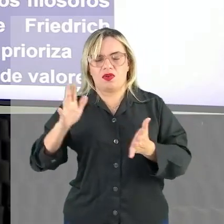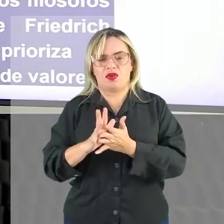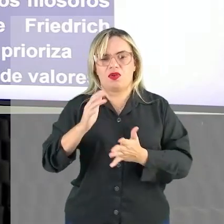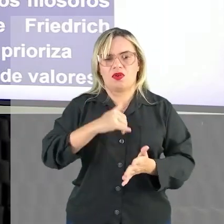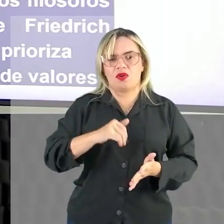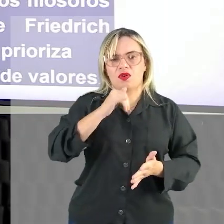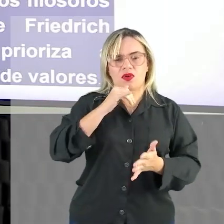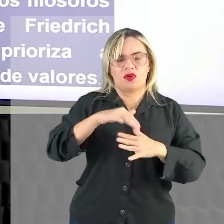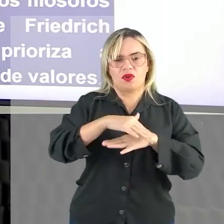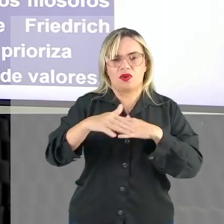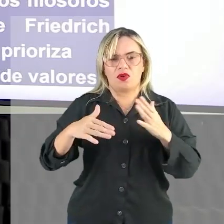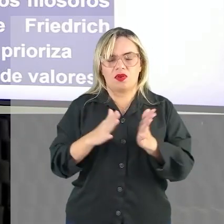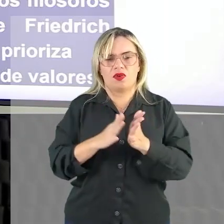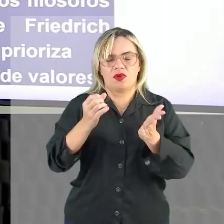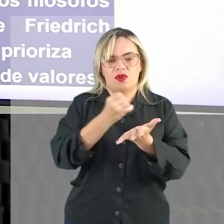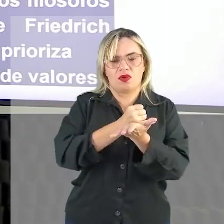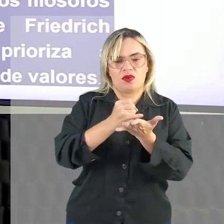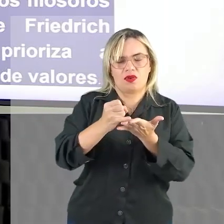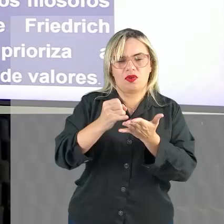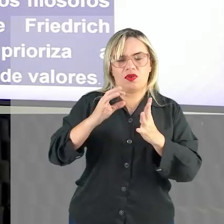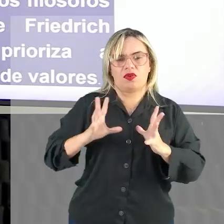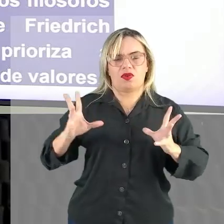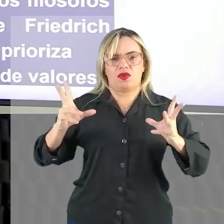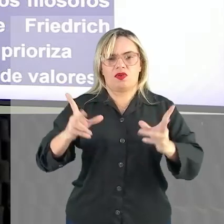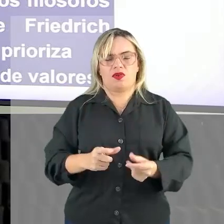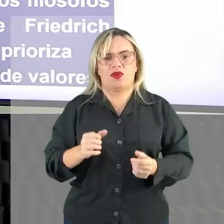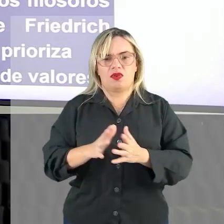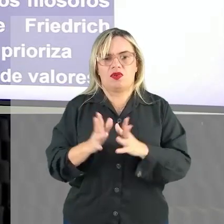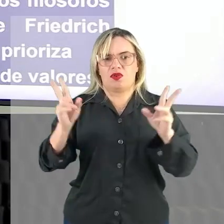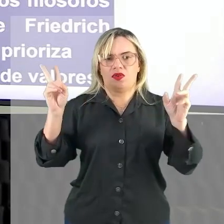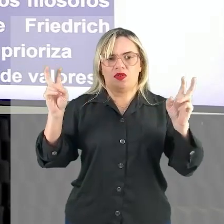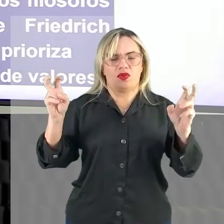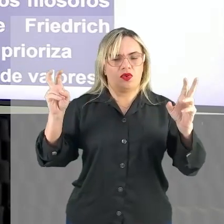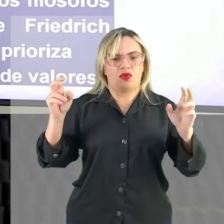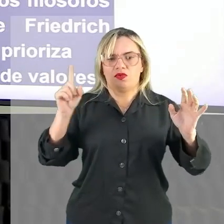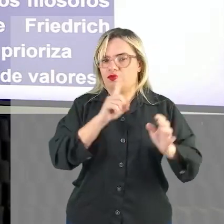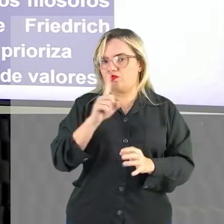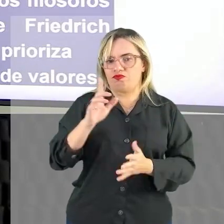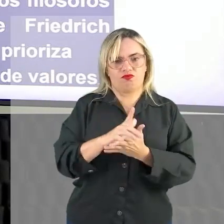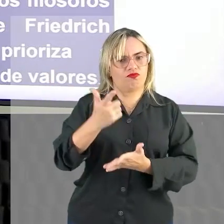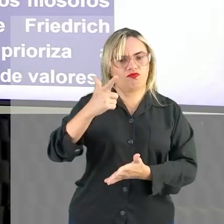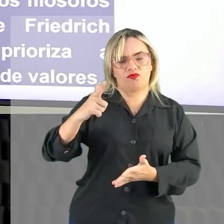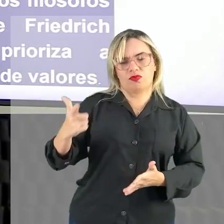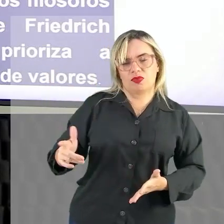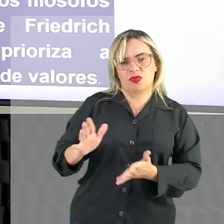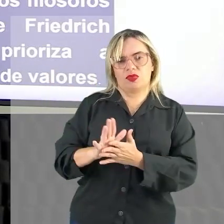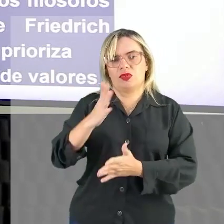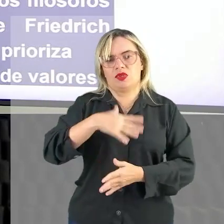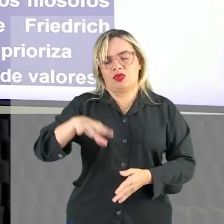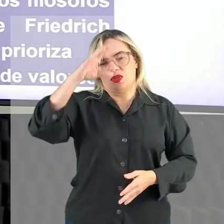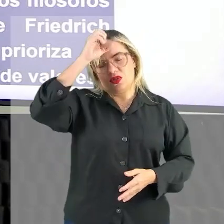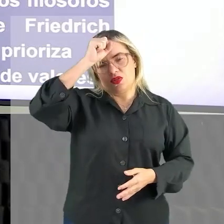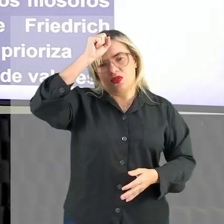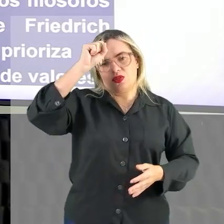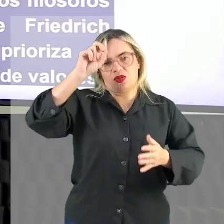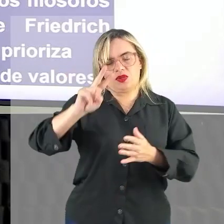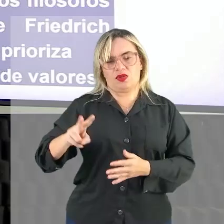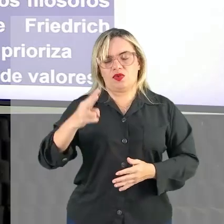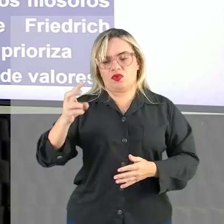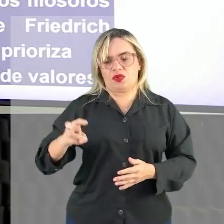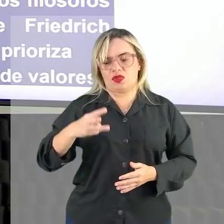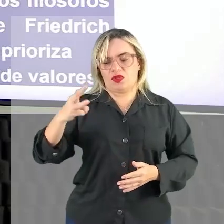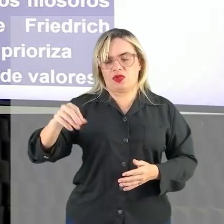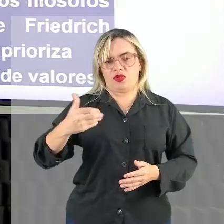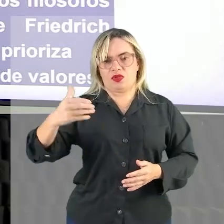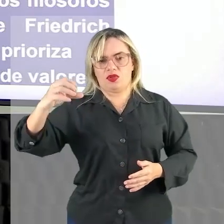de introdução que serve para todos os temas. Isso não existe. Vou aprender uma citação, 2 ou 3 ou